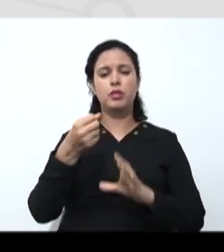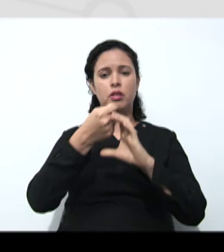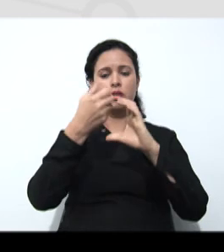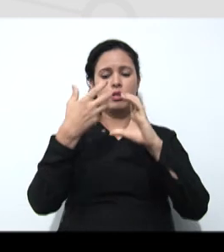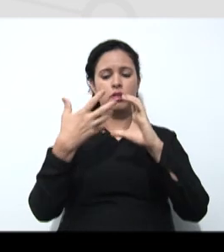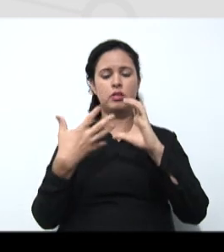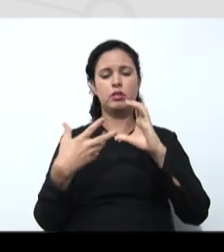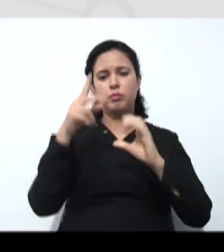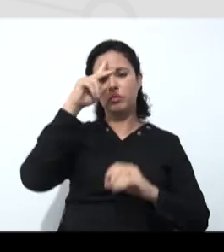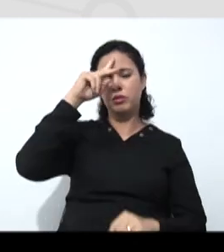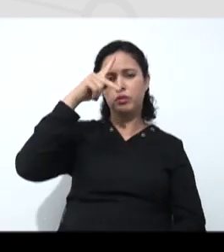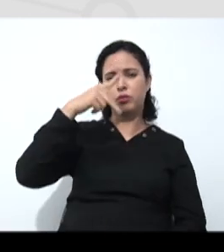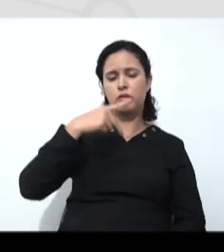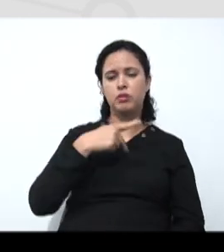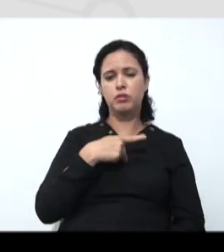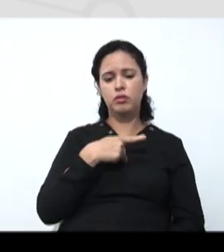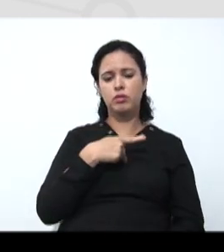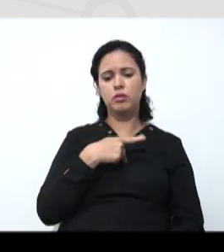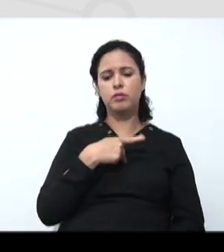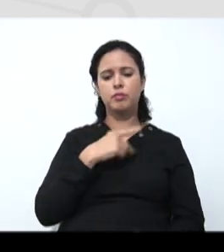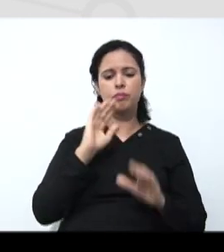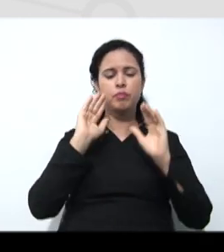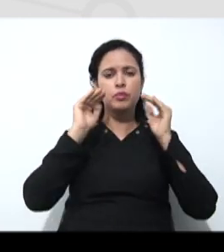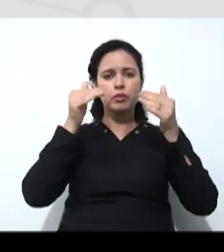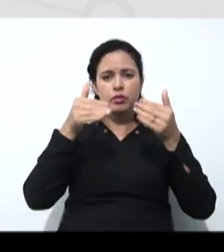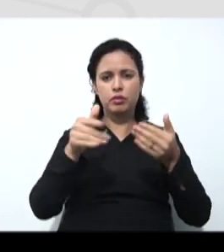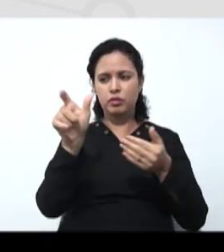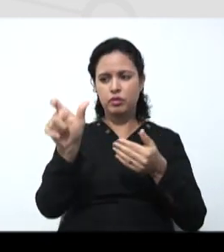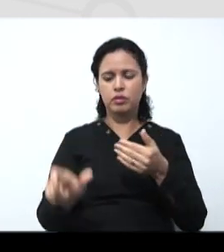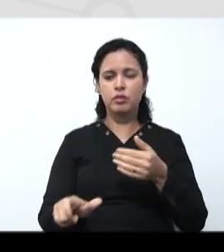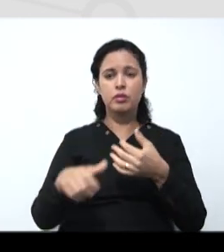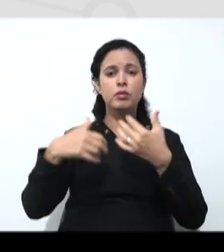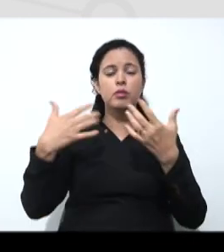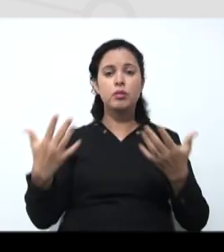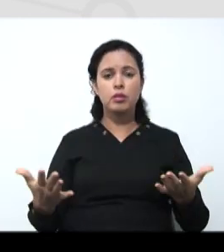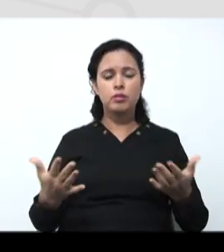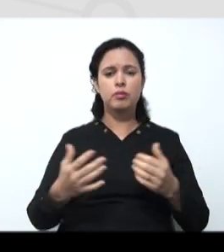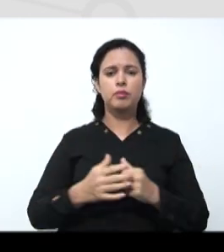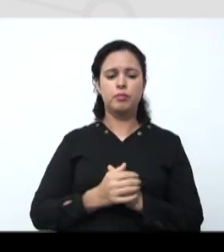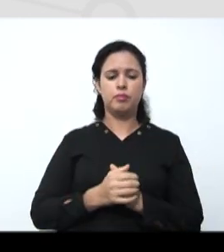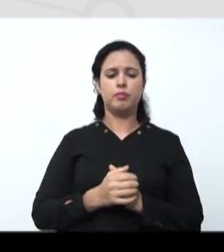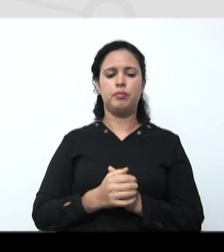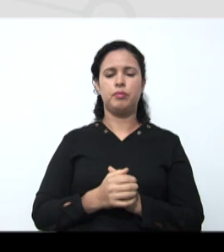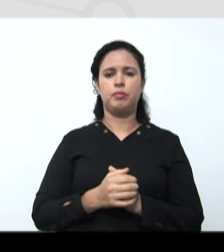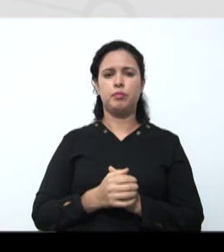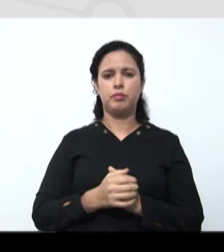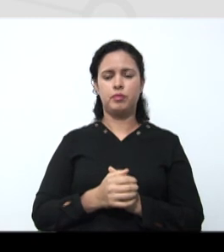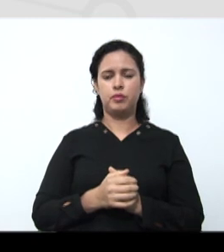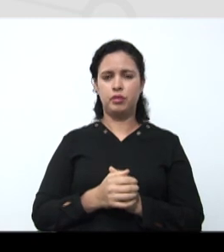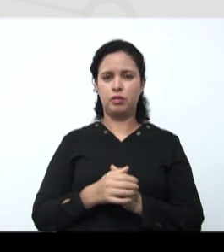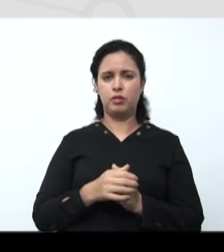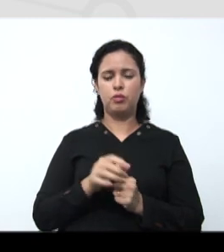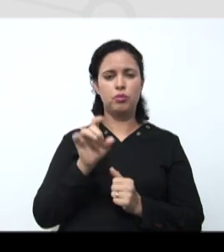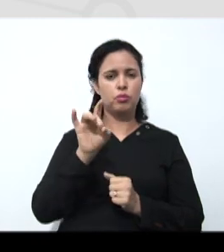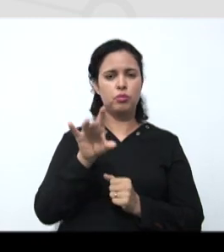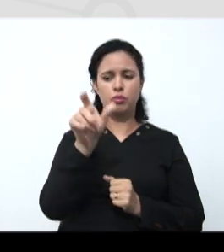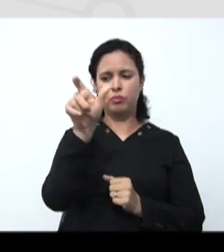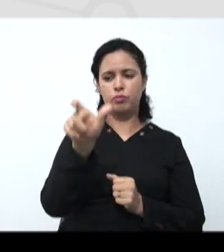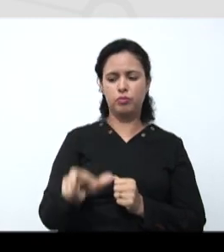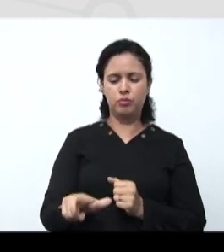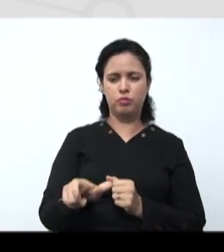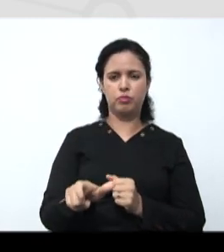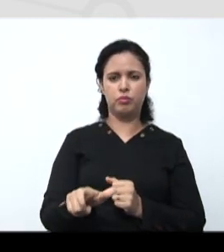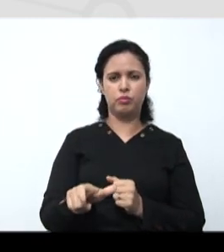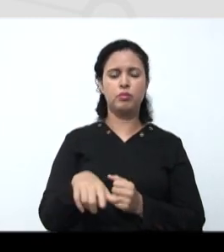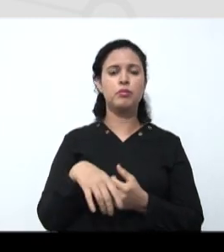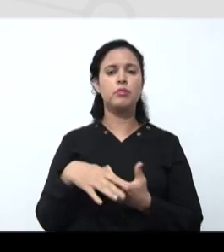características pessoais, especificamente do Alberto, né? Então, a gente não está falando dos outros cooperados, mas dele. Ele tem visão, ele